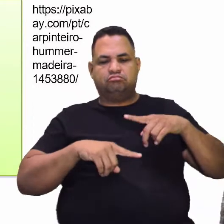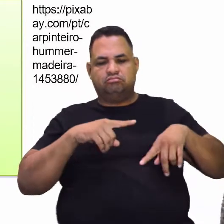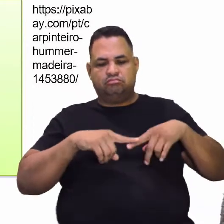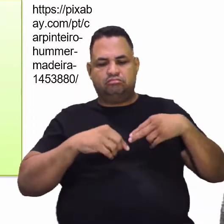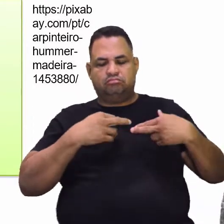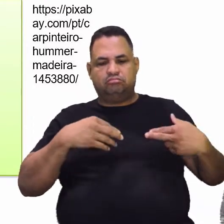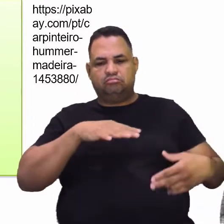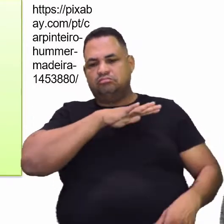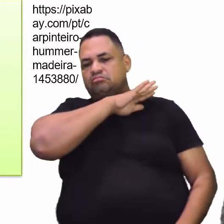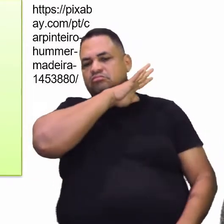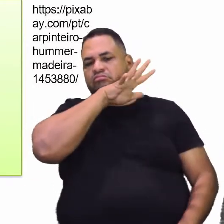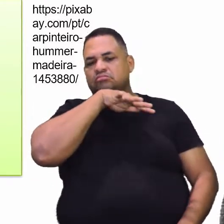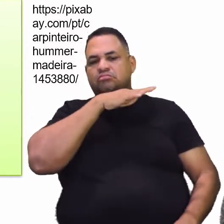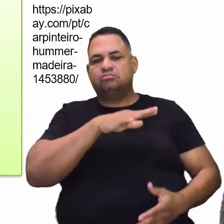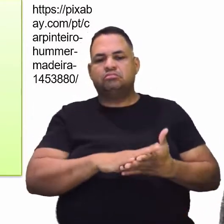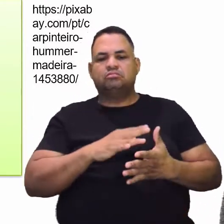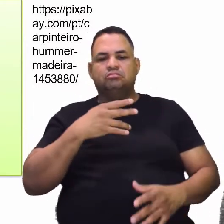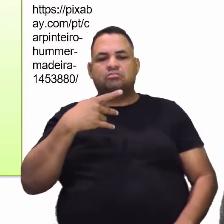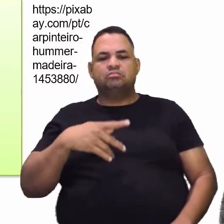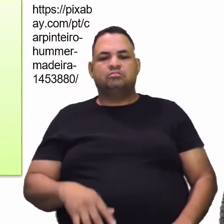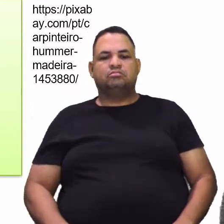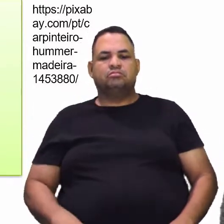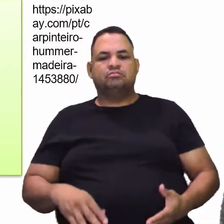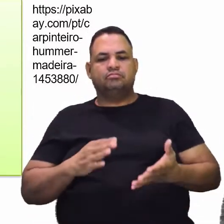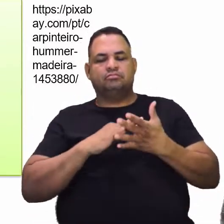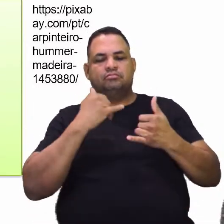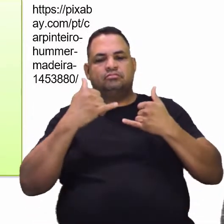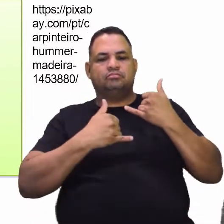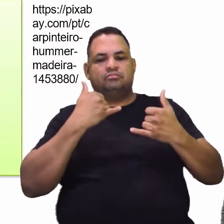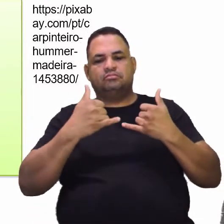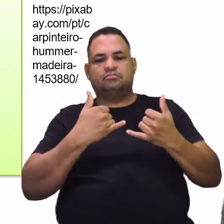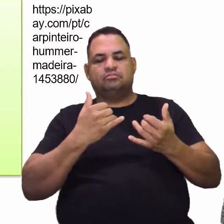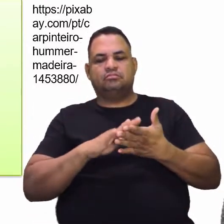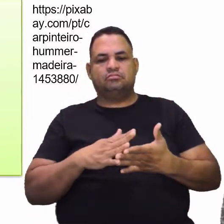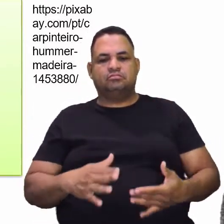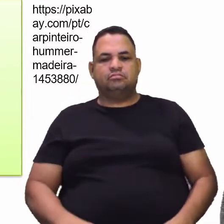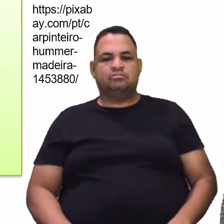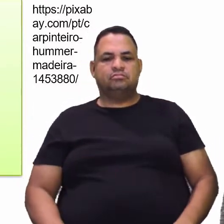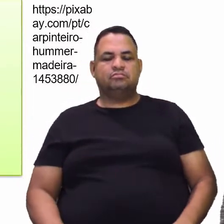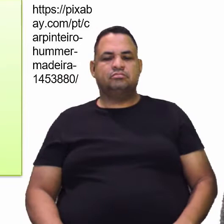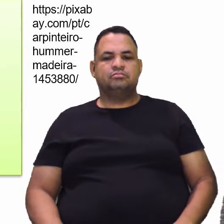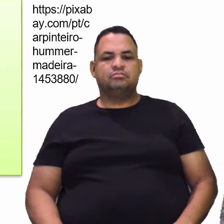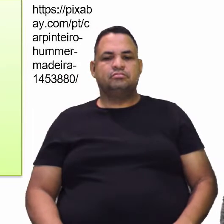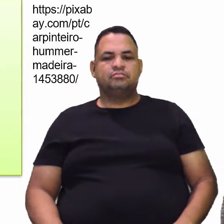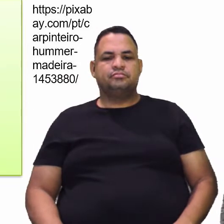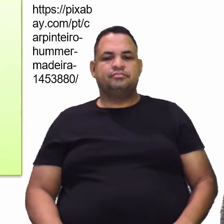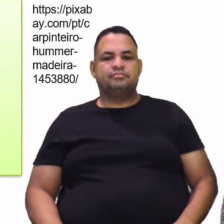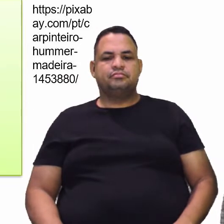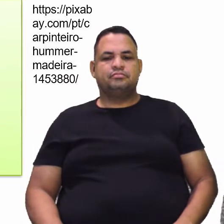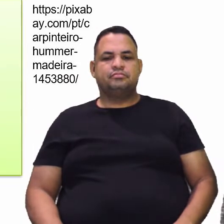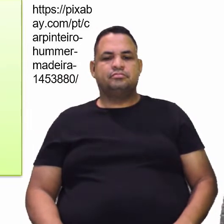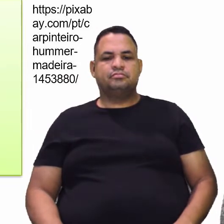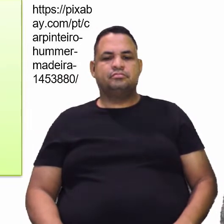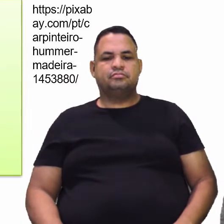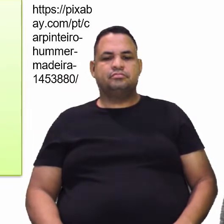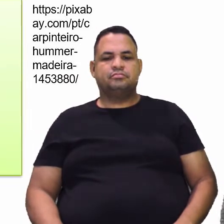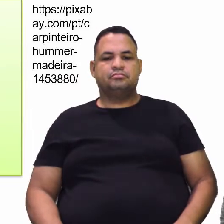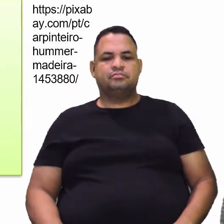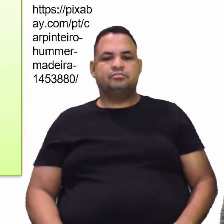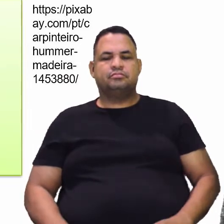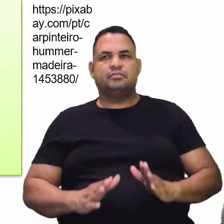animais. Play, que significa brincar, tocar, jogar. Plays. Pray, que